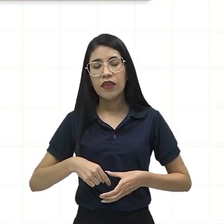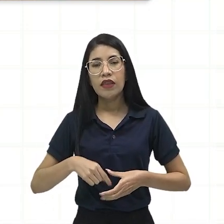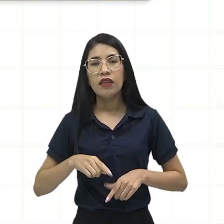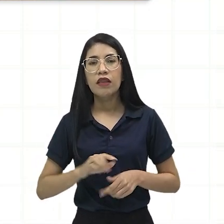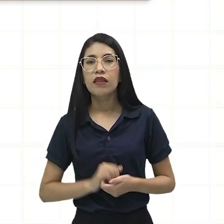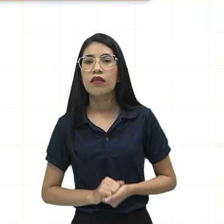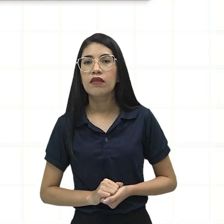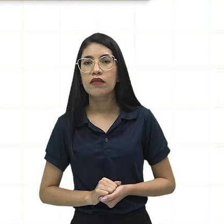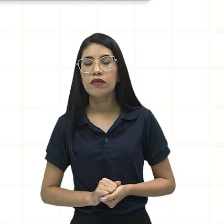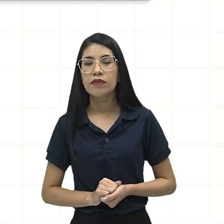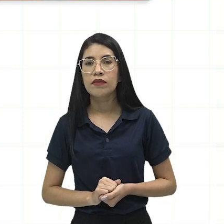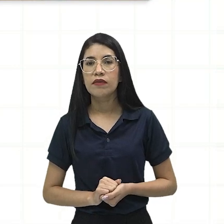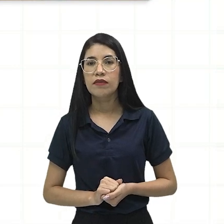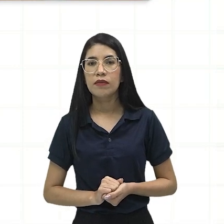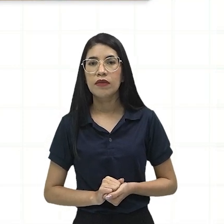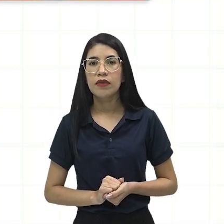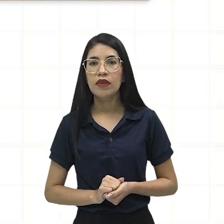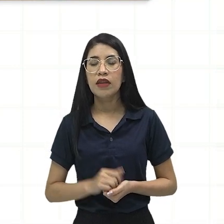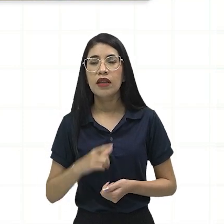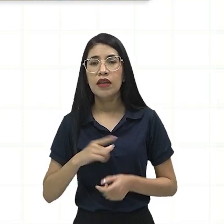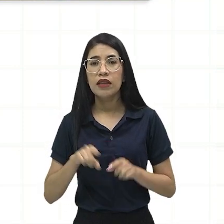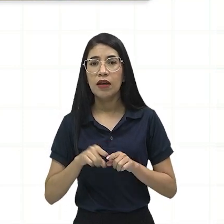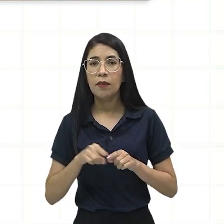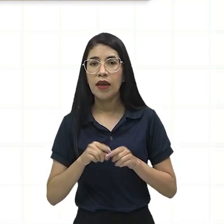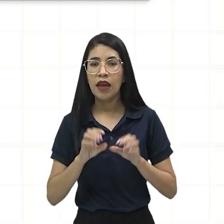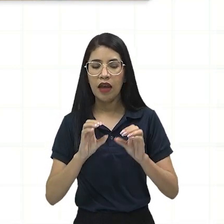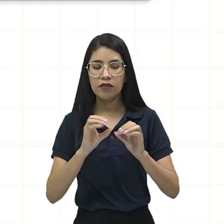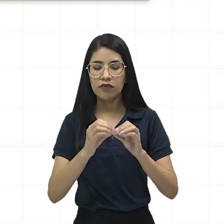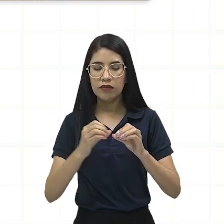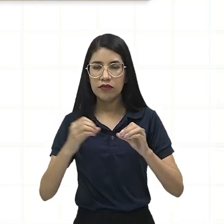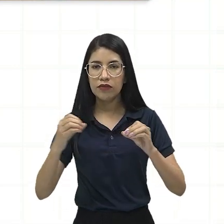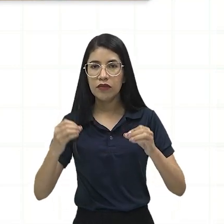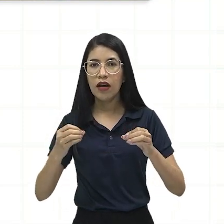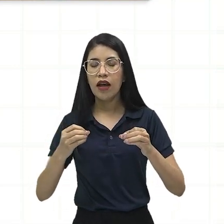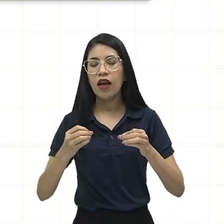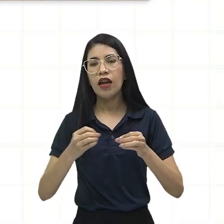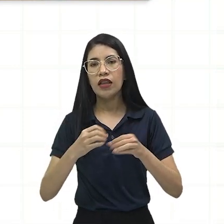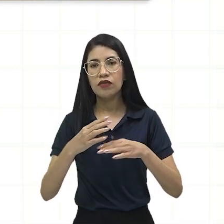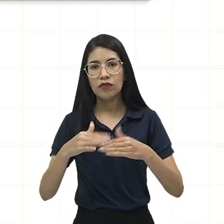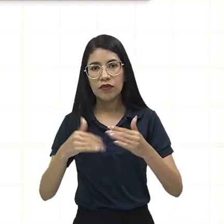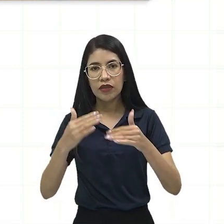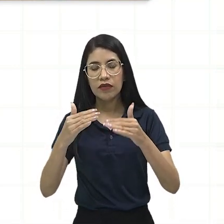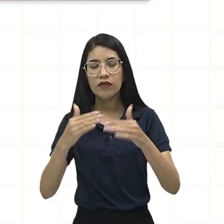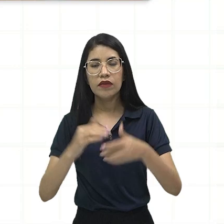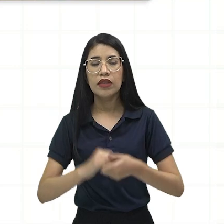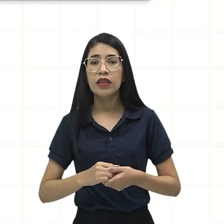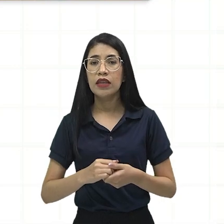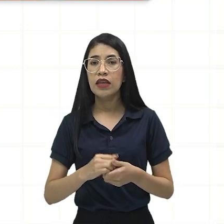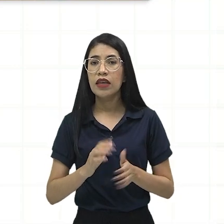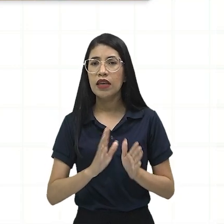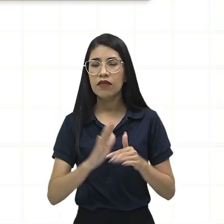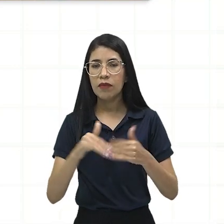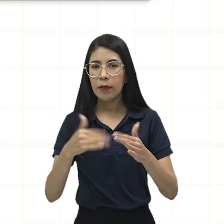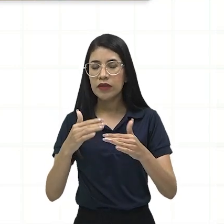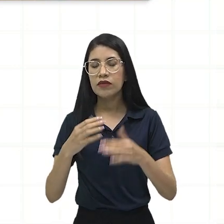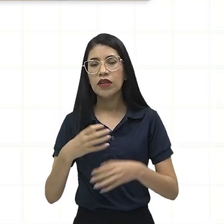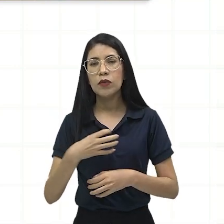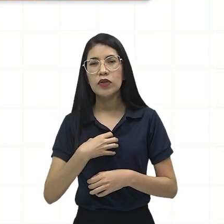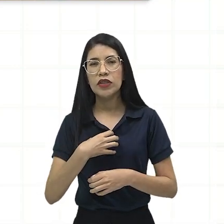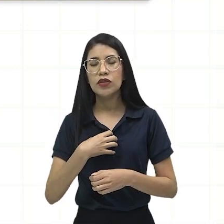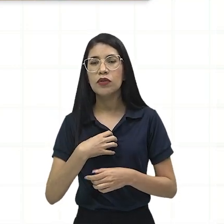ocorrer incessante mitose, né, porque é assim que elas vão se reproduzir, e os sintomas vão aparecendo com o passar do